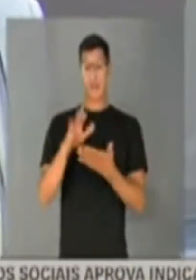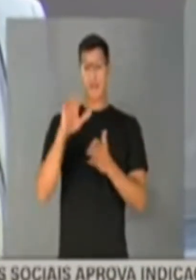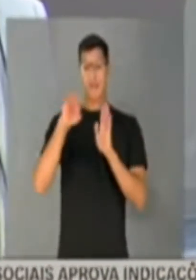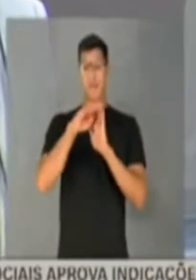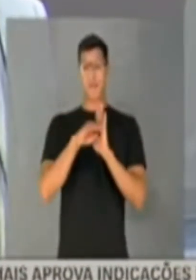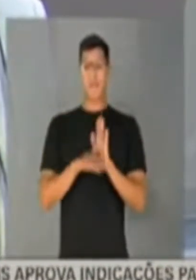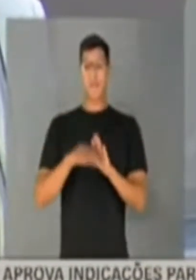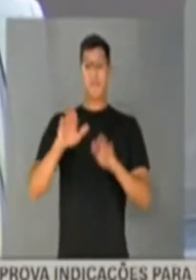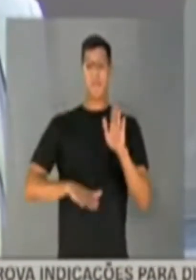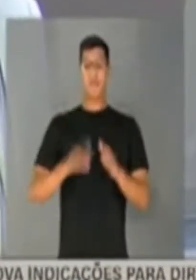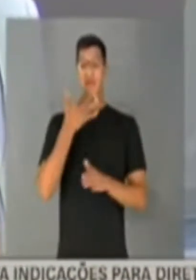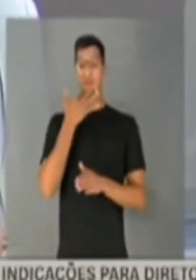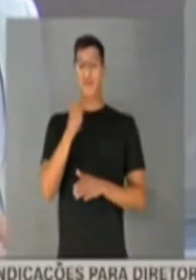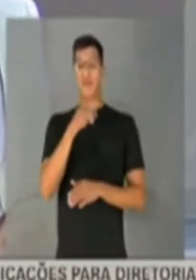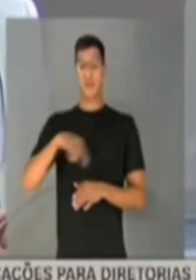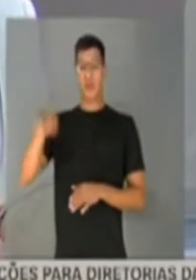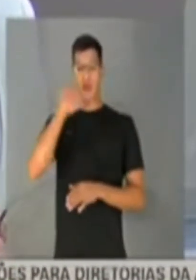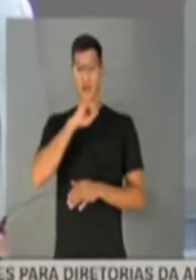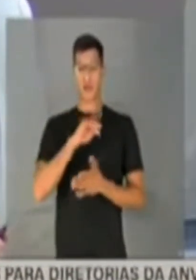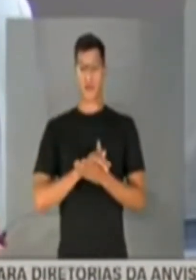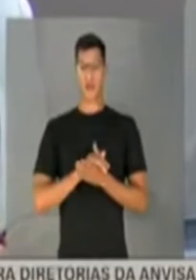sejam desconhecidos por todos.